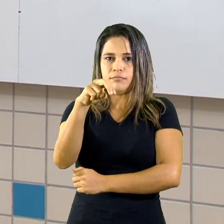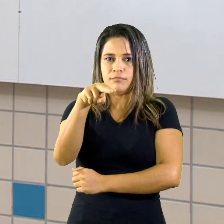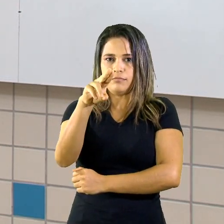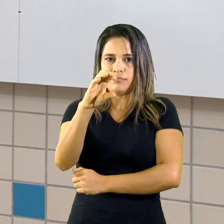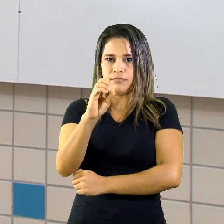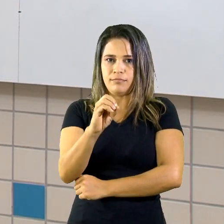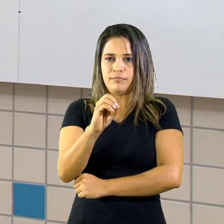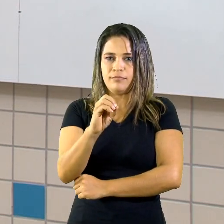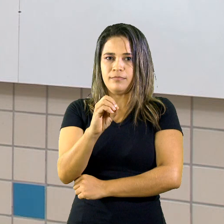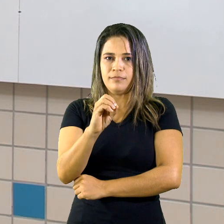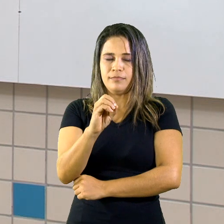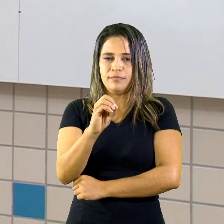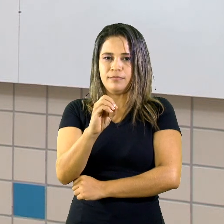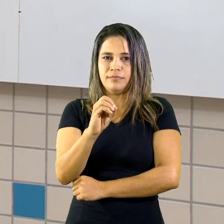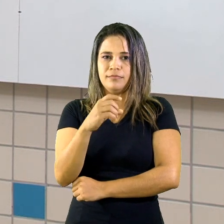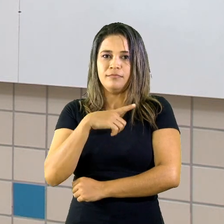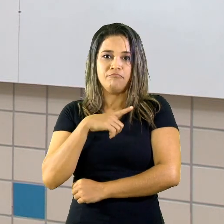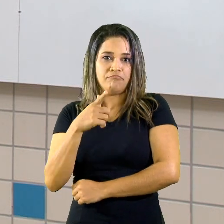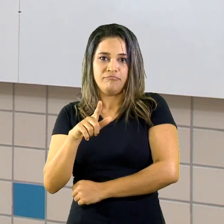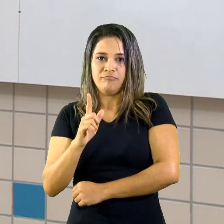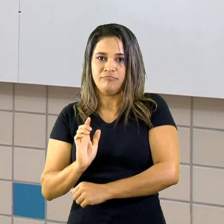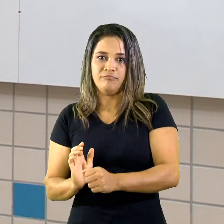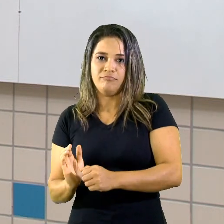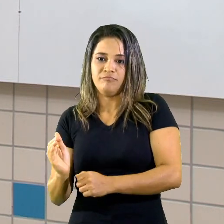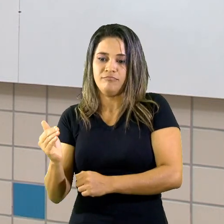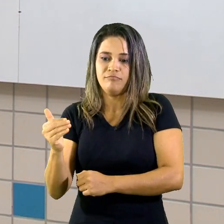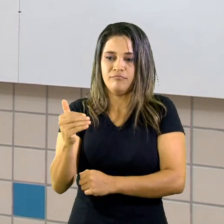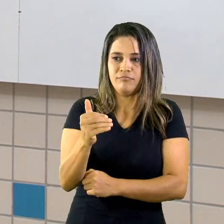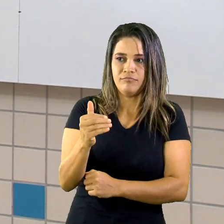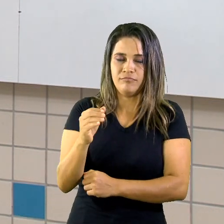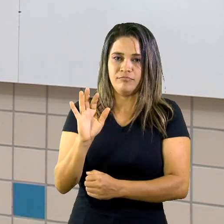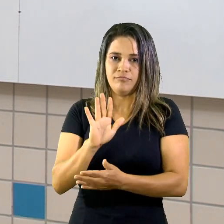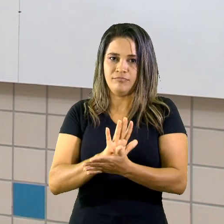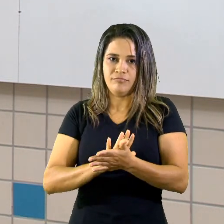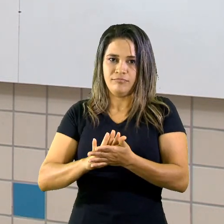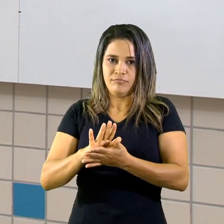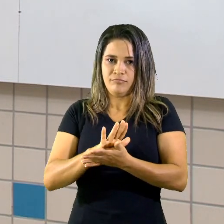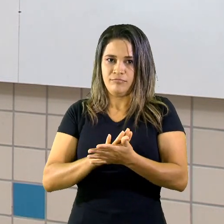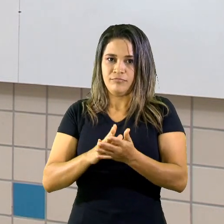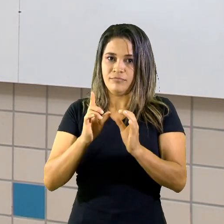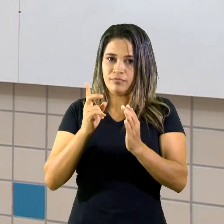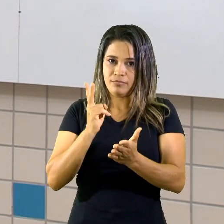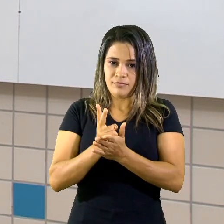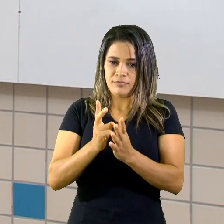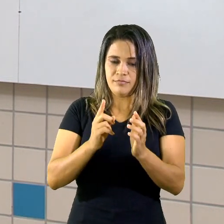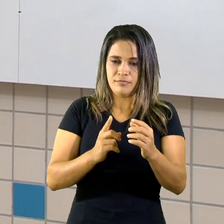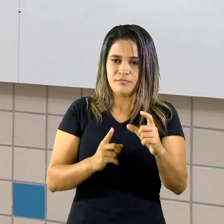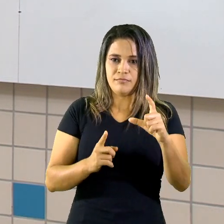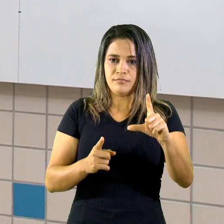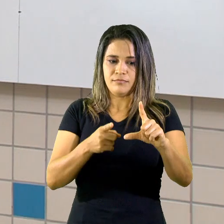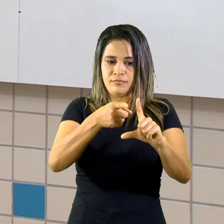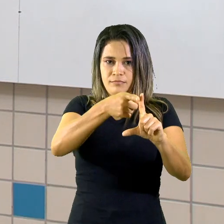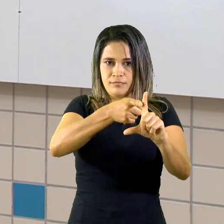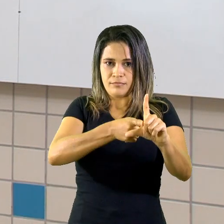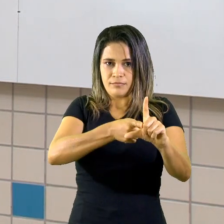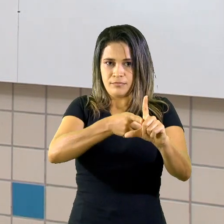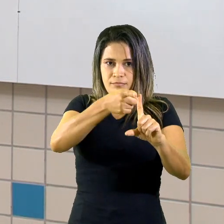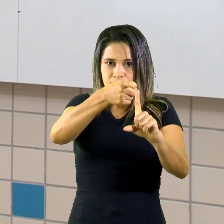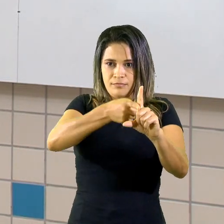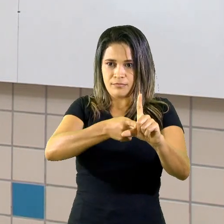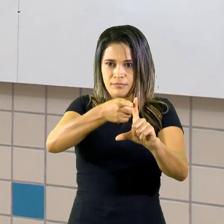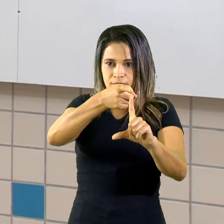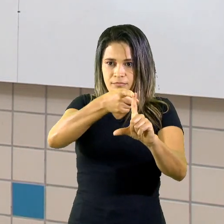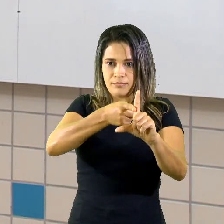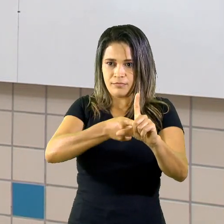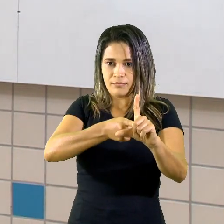tem curva nos seus lados, né? As curvas, os lados dele são sempre retos, né? Eles não mudam,